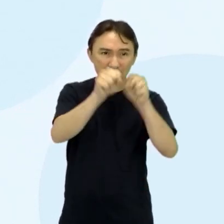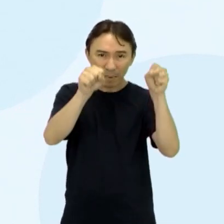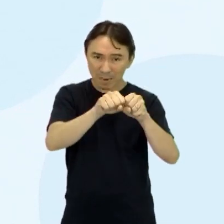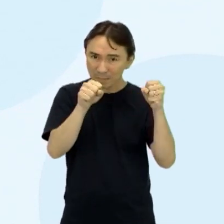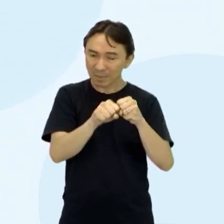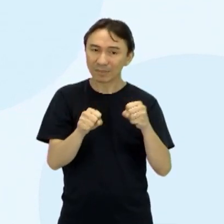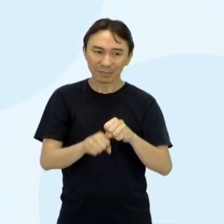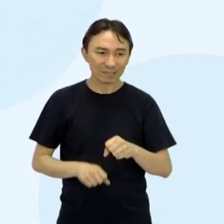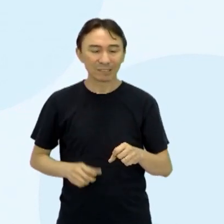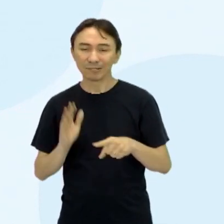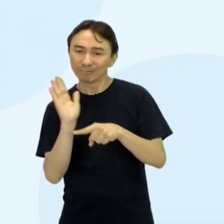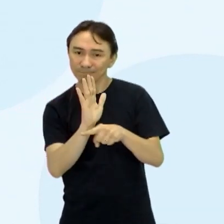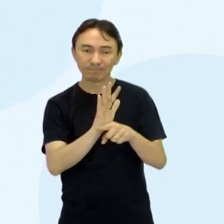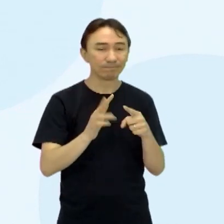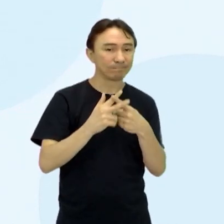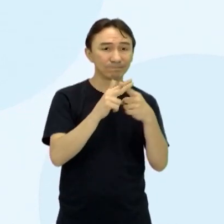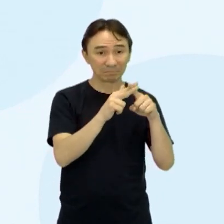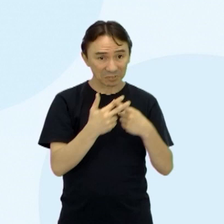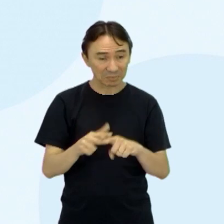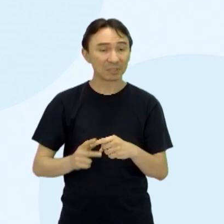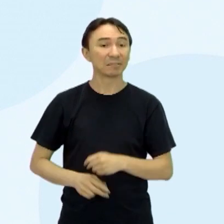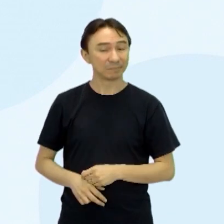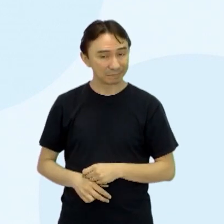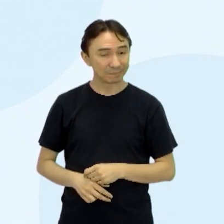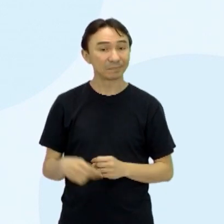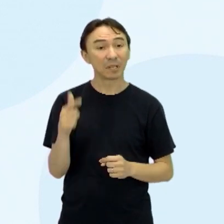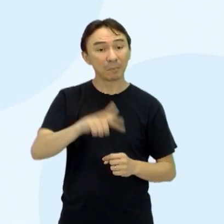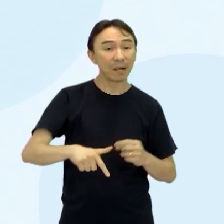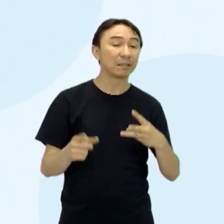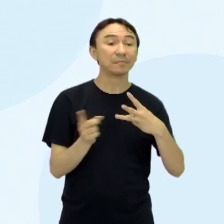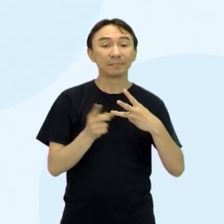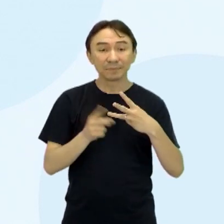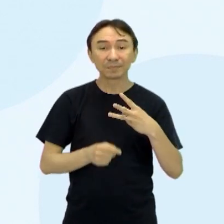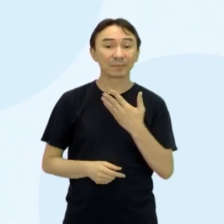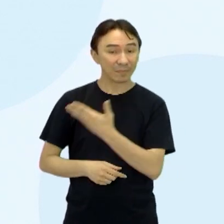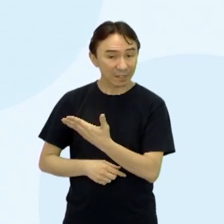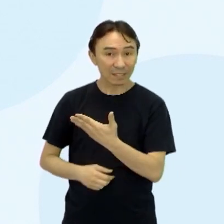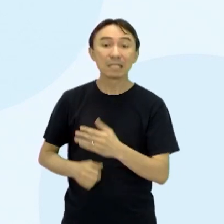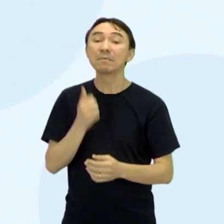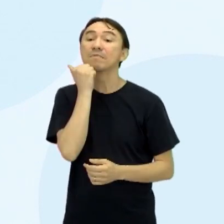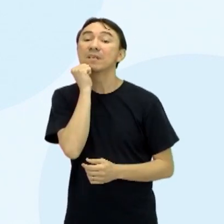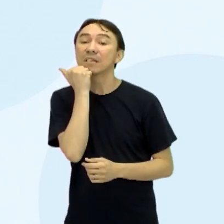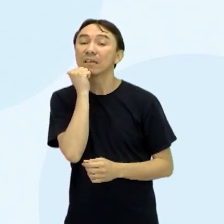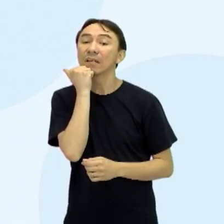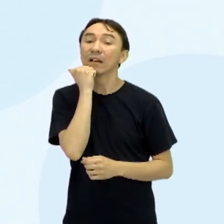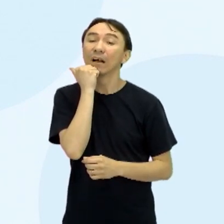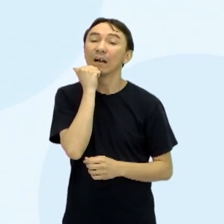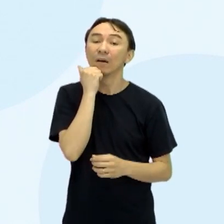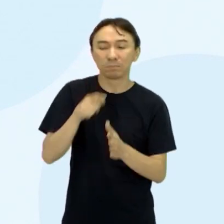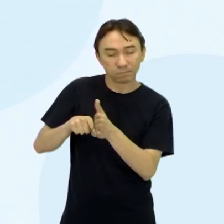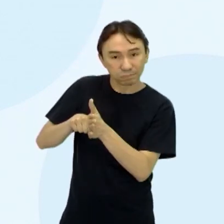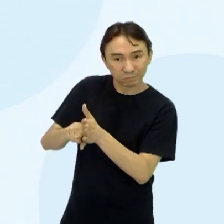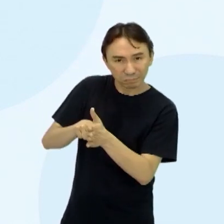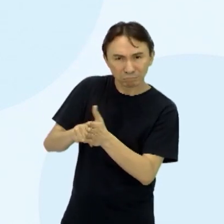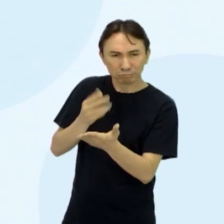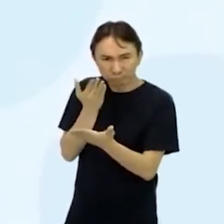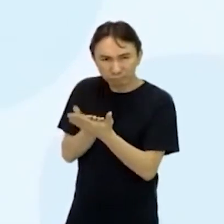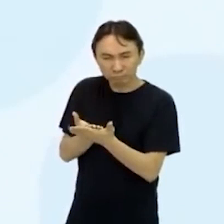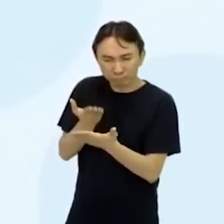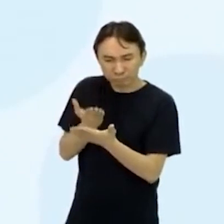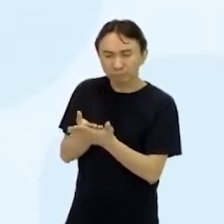proporcionar meio e incentivos para atividades de pesquisa científica, estudos e monitoramento